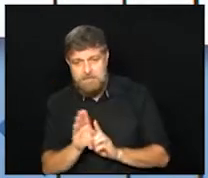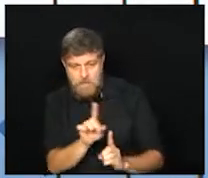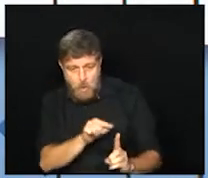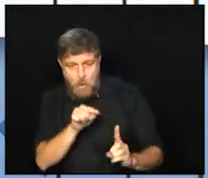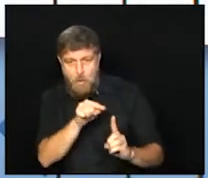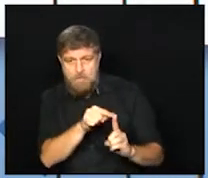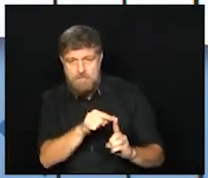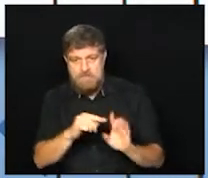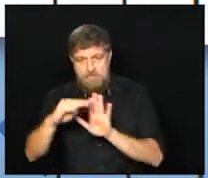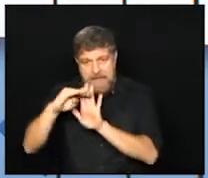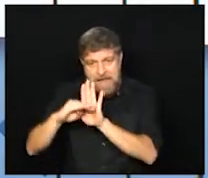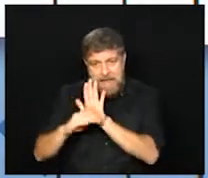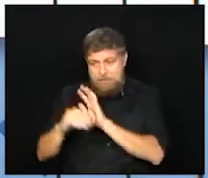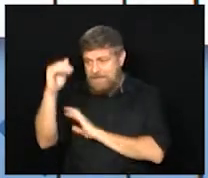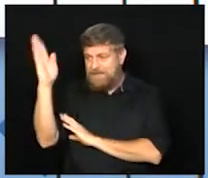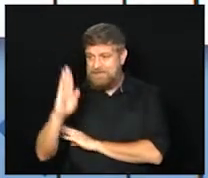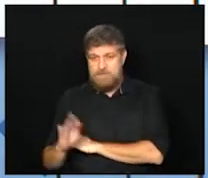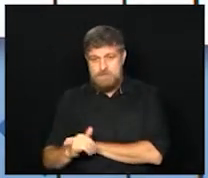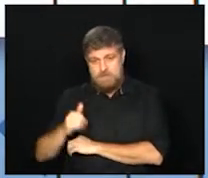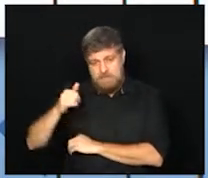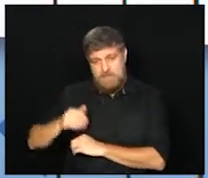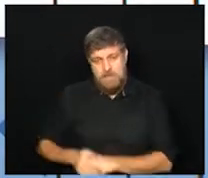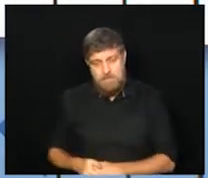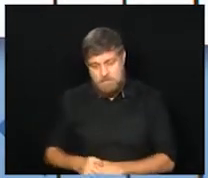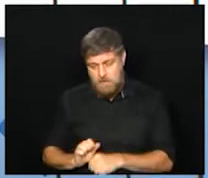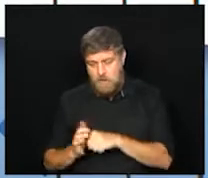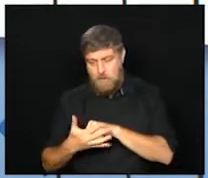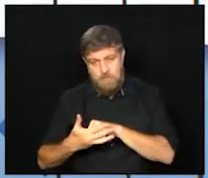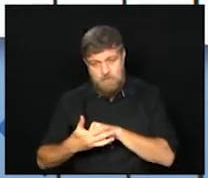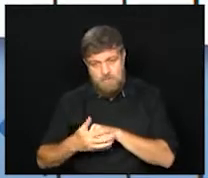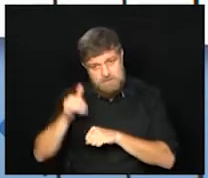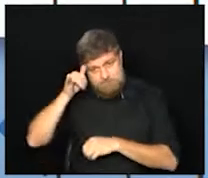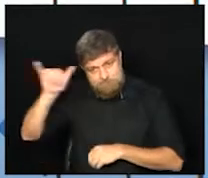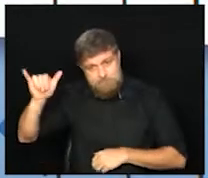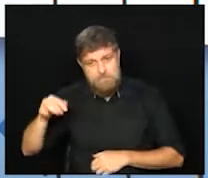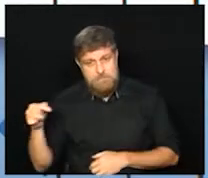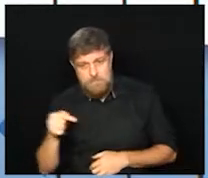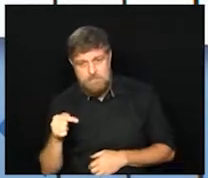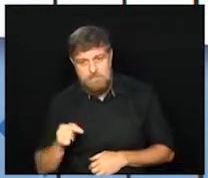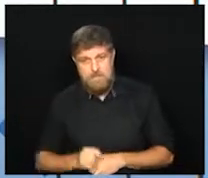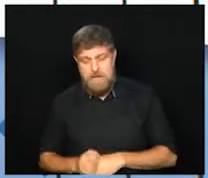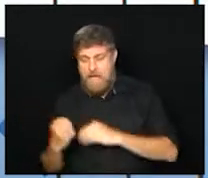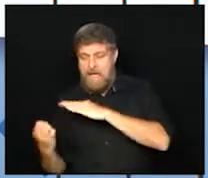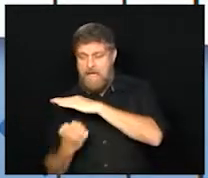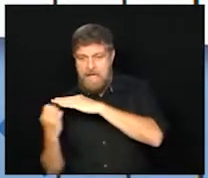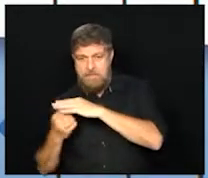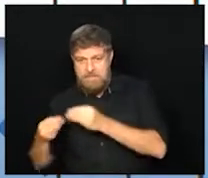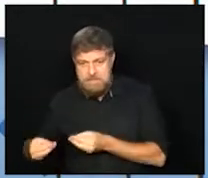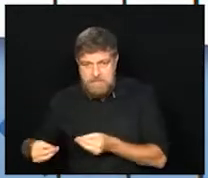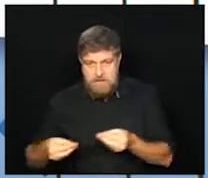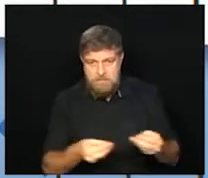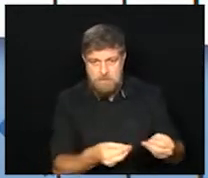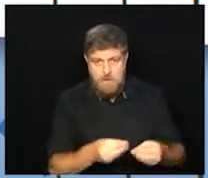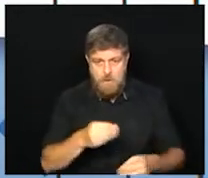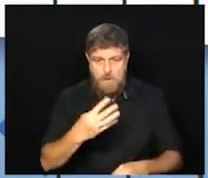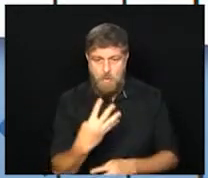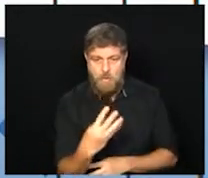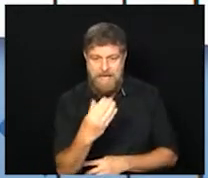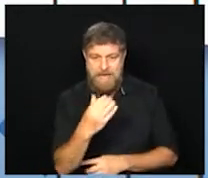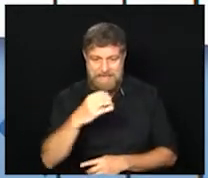campanha nacional de vacinação contra a Covid-19. Ao todo, a empresa já entregou 49 lotes ao